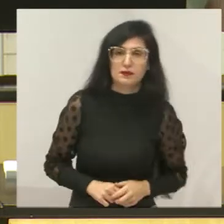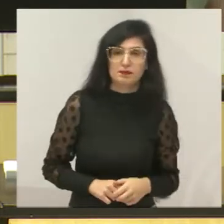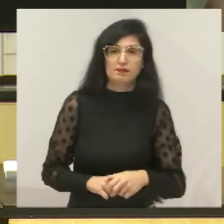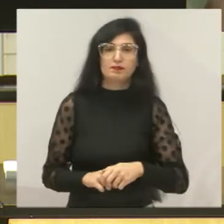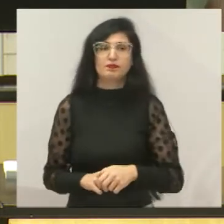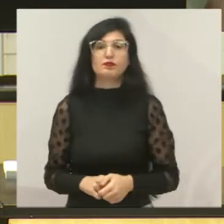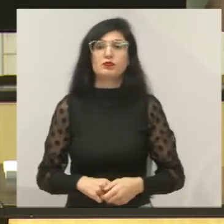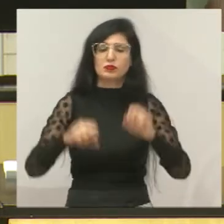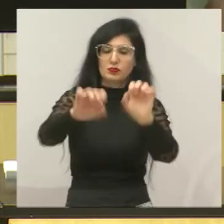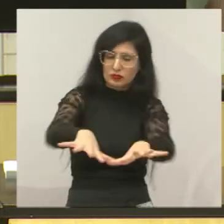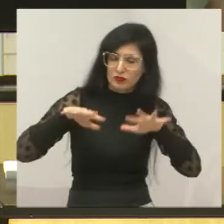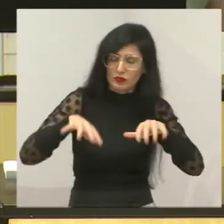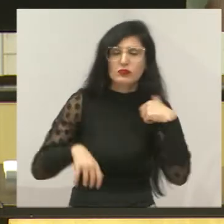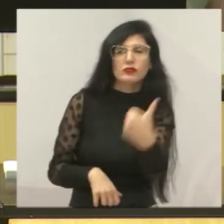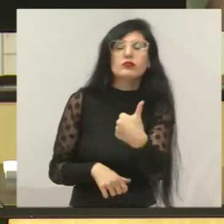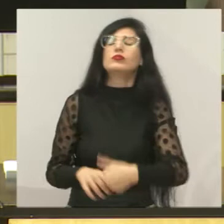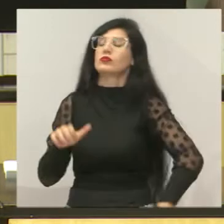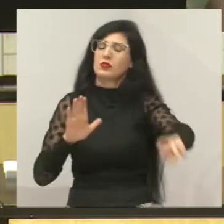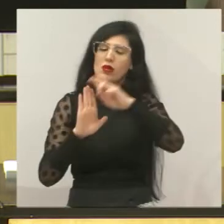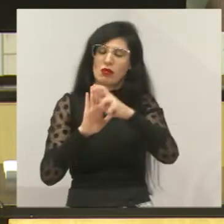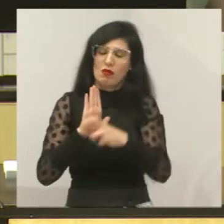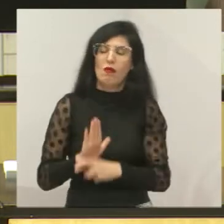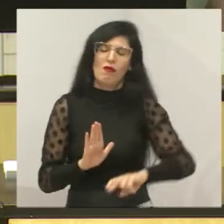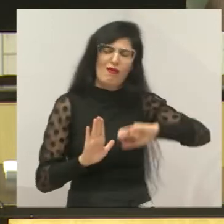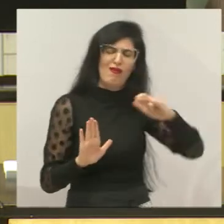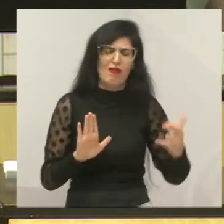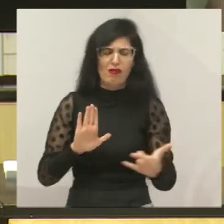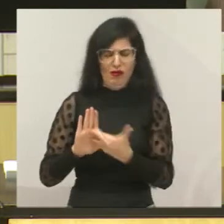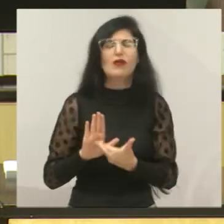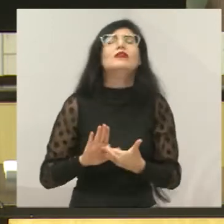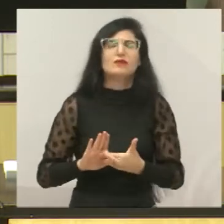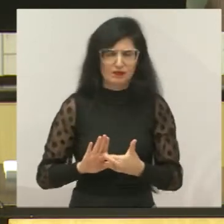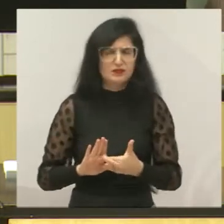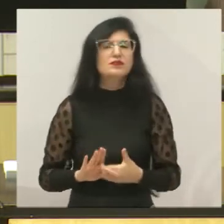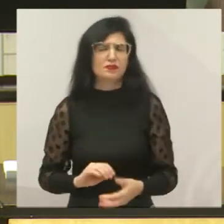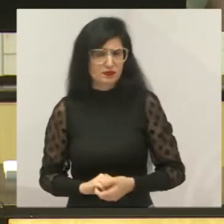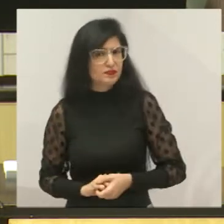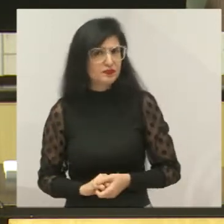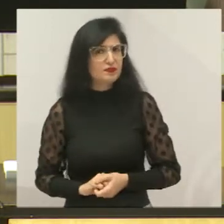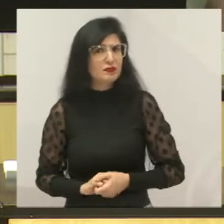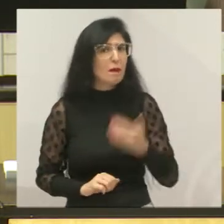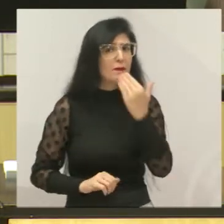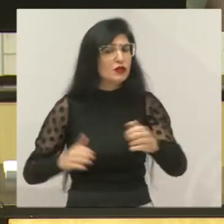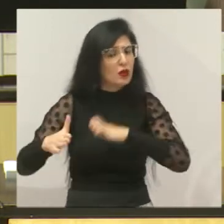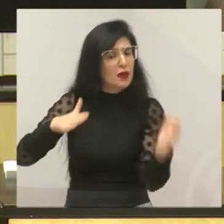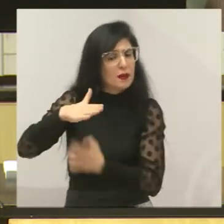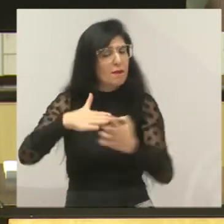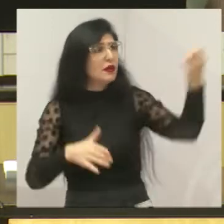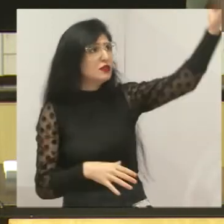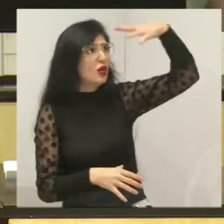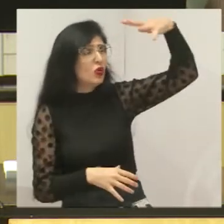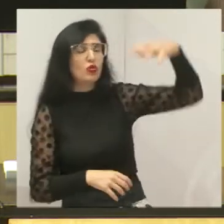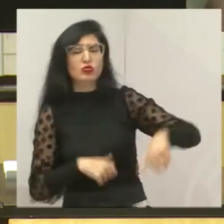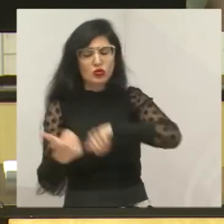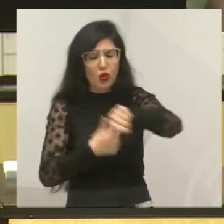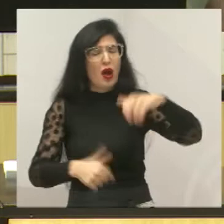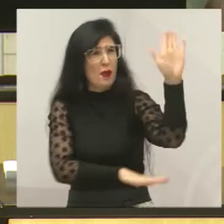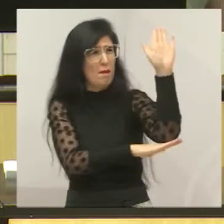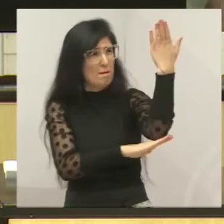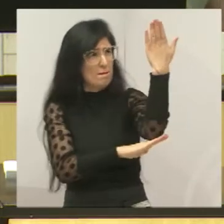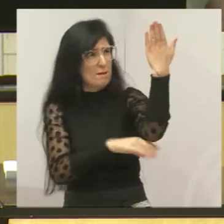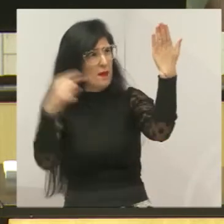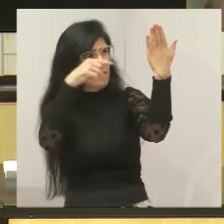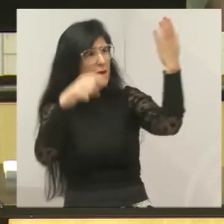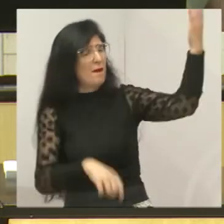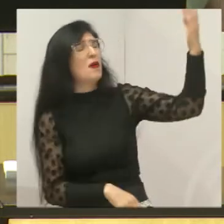ouvido e aprovado pela Igreja de Plenário, cumpridas as formalidades regimentais, seja oficiado a IDP, solicitando a troca de postes de madeira